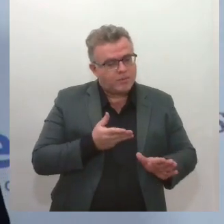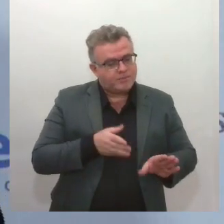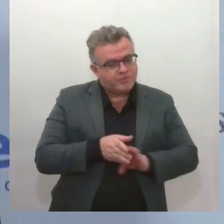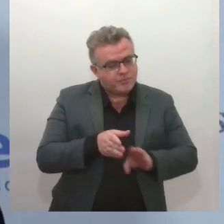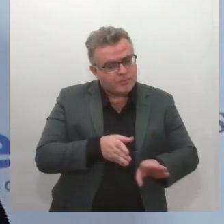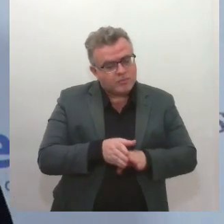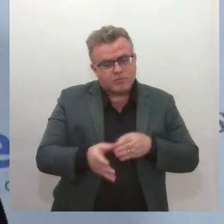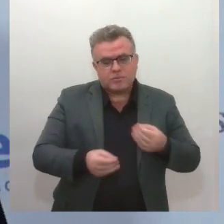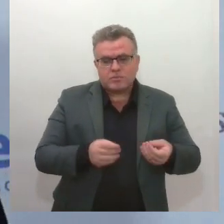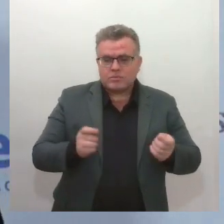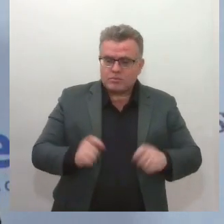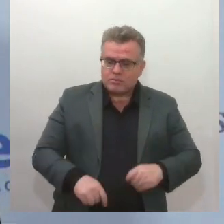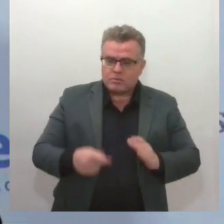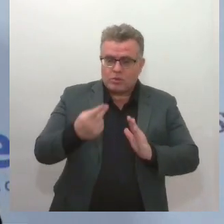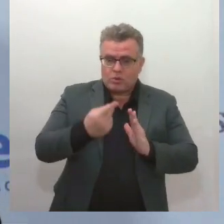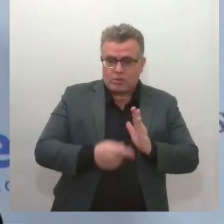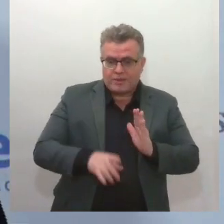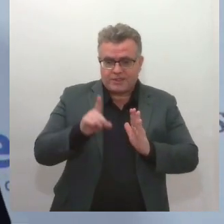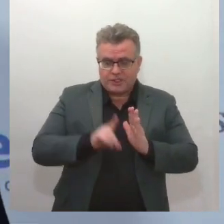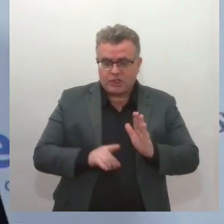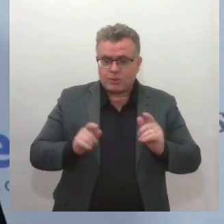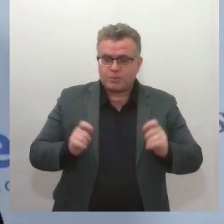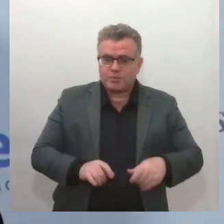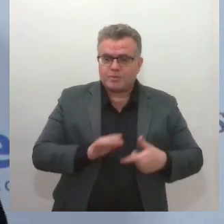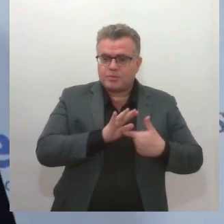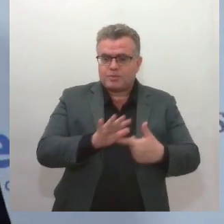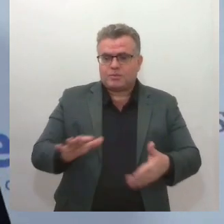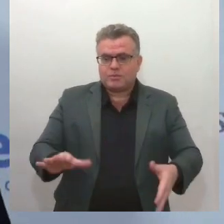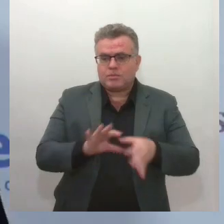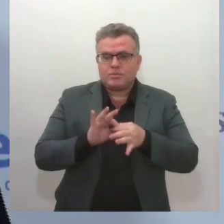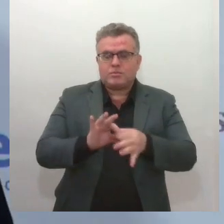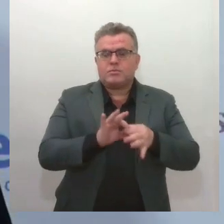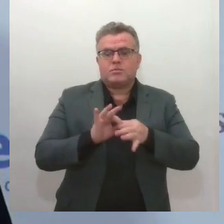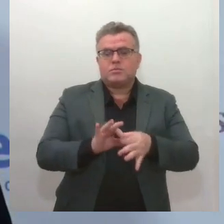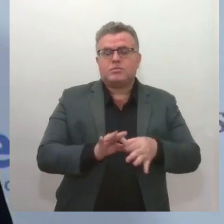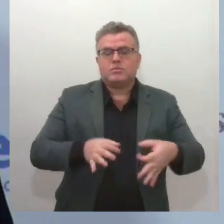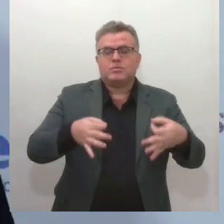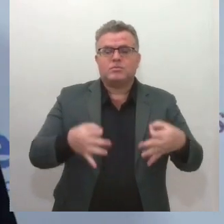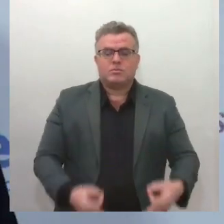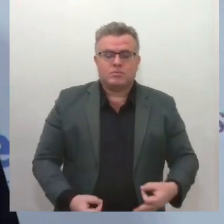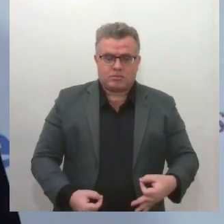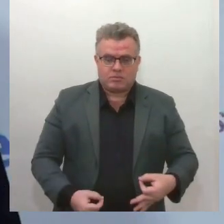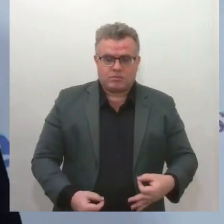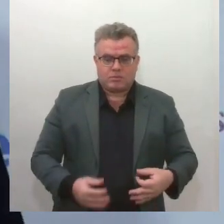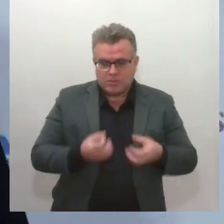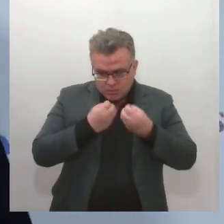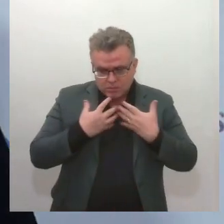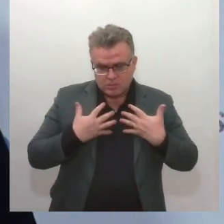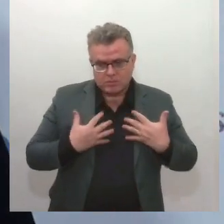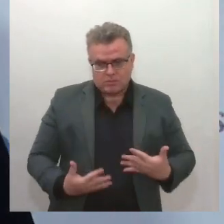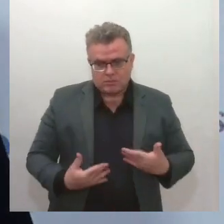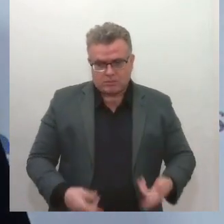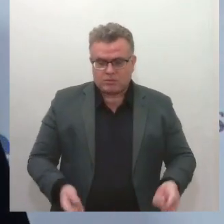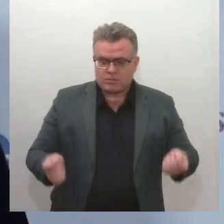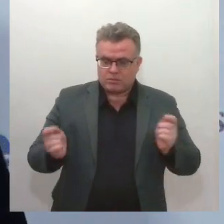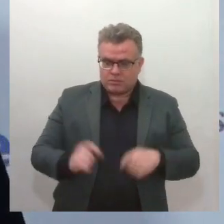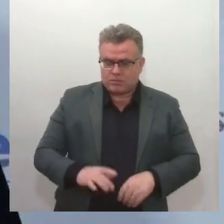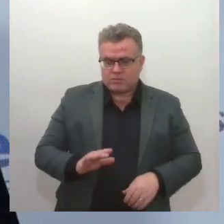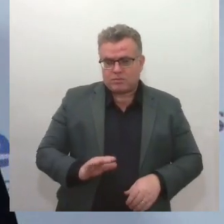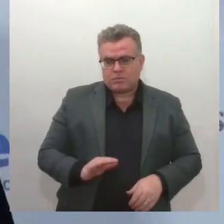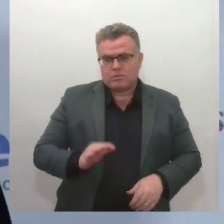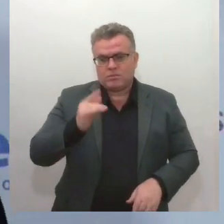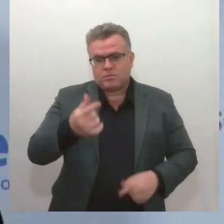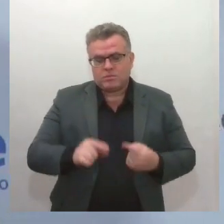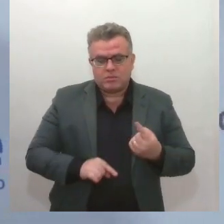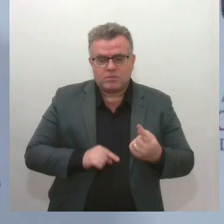de forma conjunta, de forma organizada, equilibrada, e possa atingir o objetivo de todos os trabalhadores,